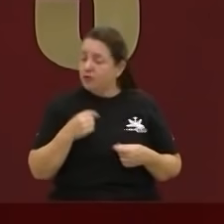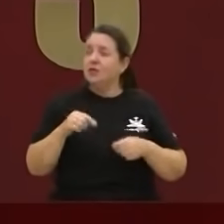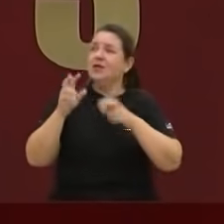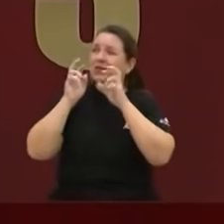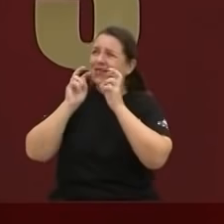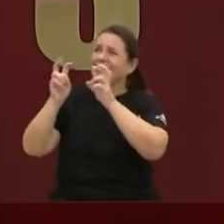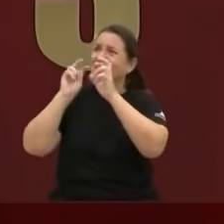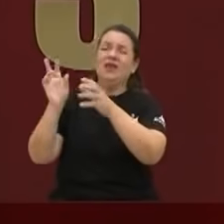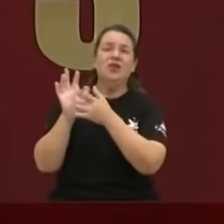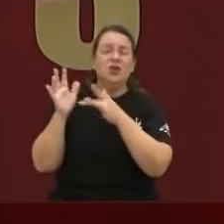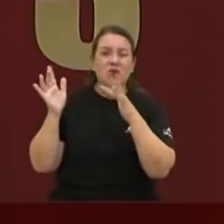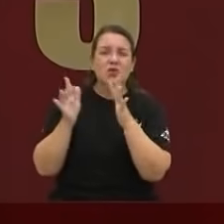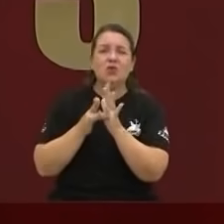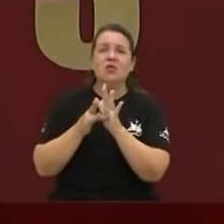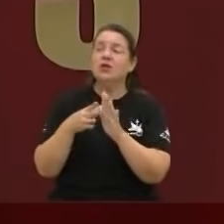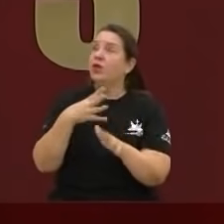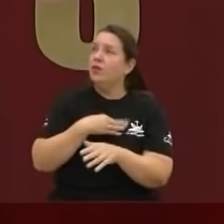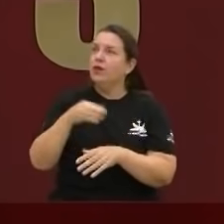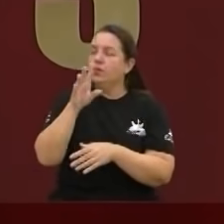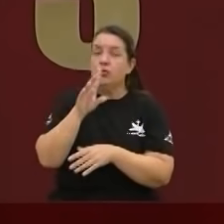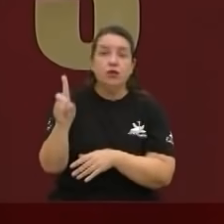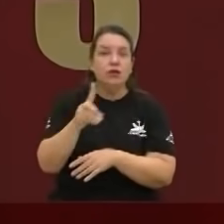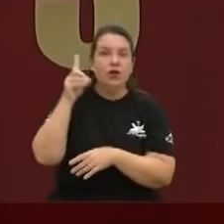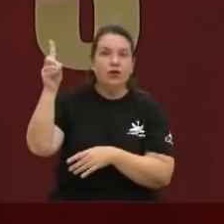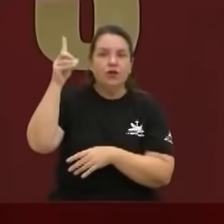Jesus, filho de Davi,